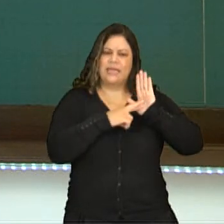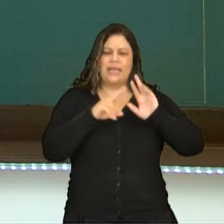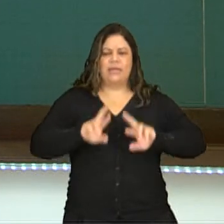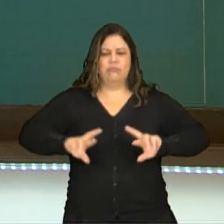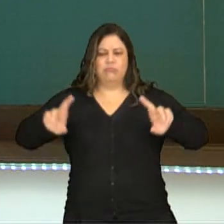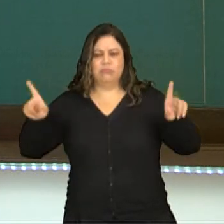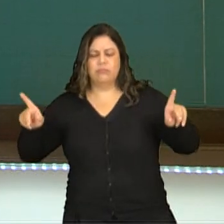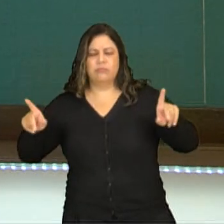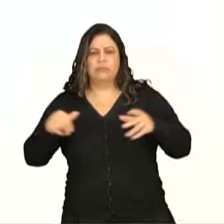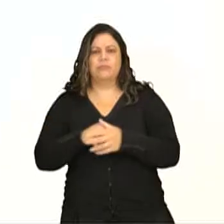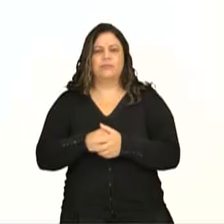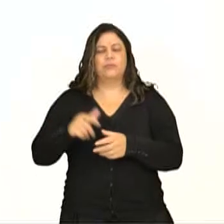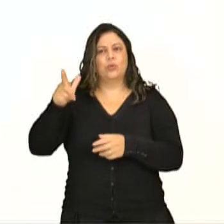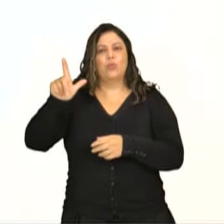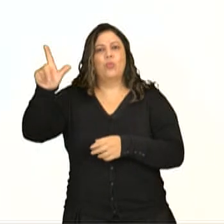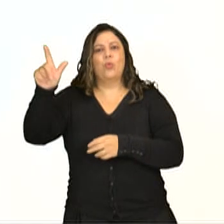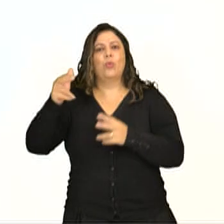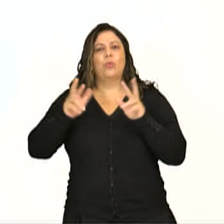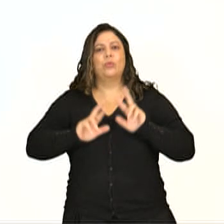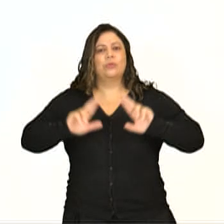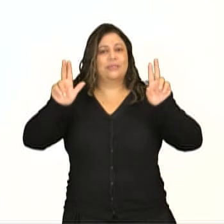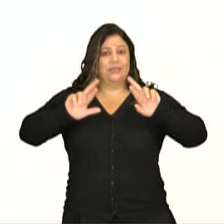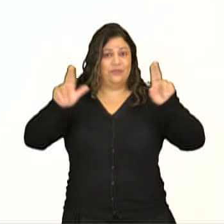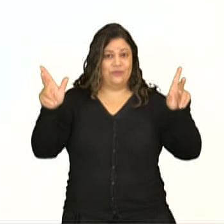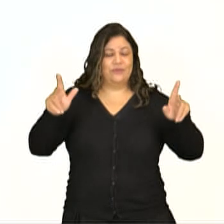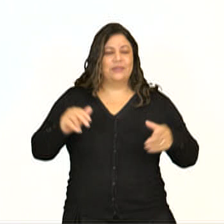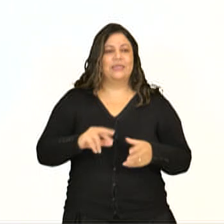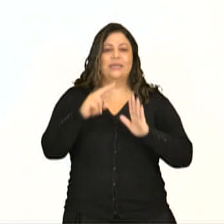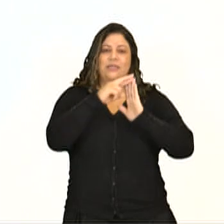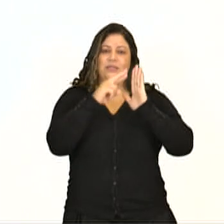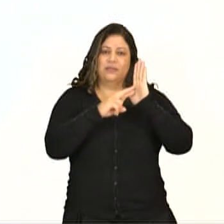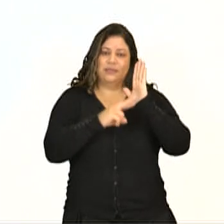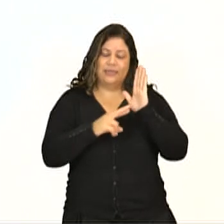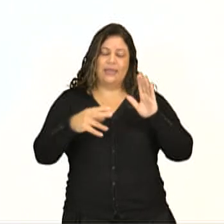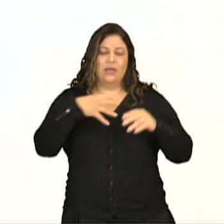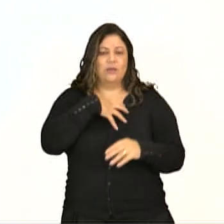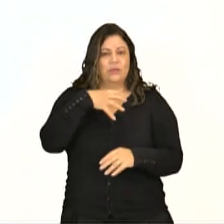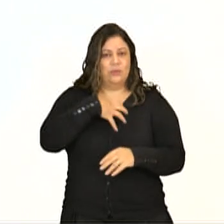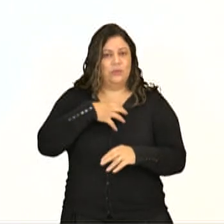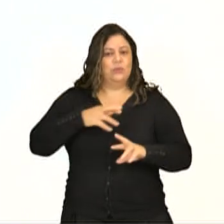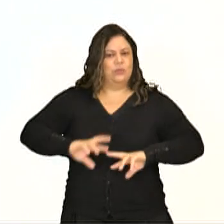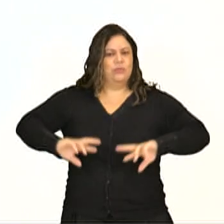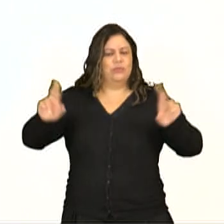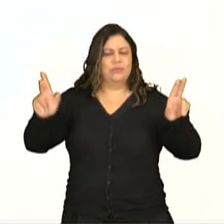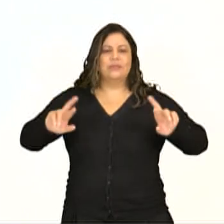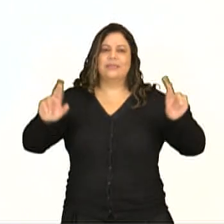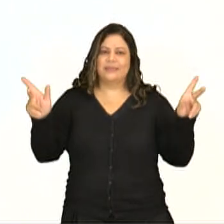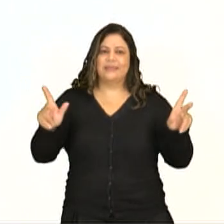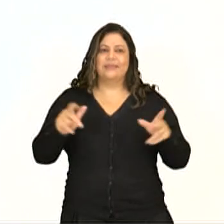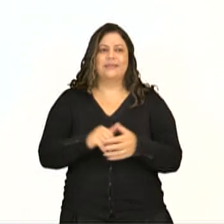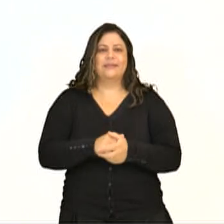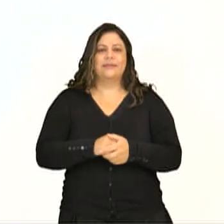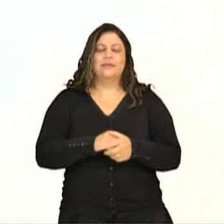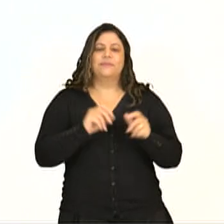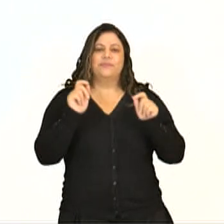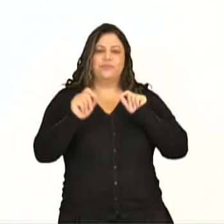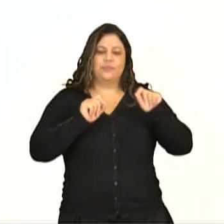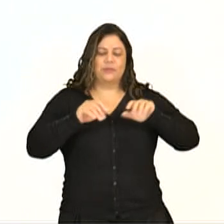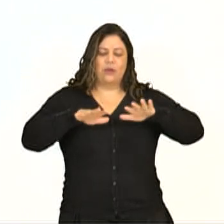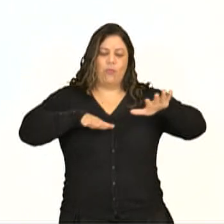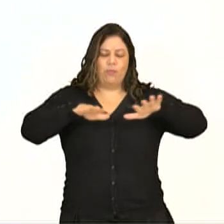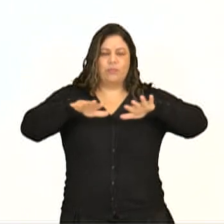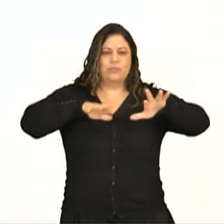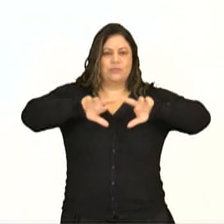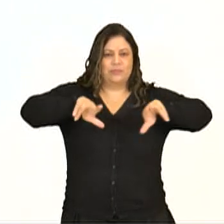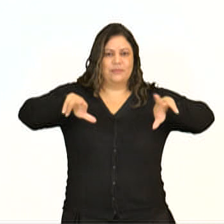apresenta um compasso quaternário. Então, nessa forma de dançar, elas se diferem, porque uma vai respeitar aquela sequência